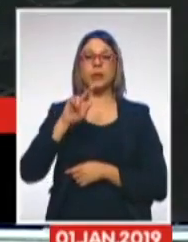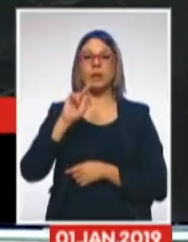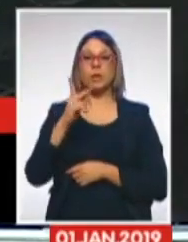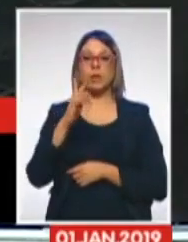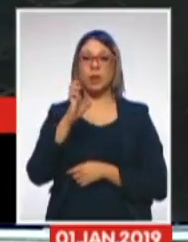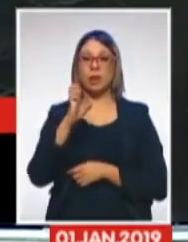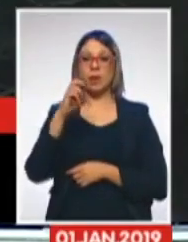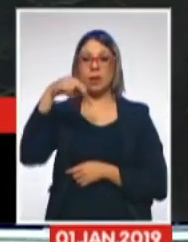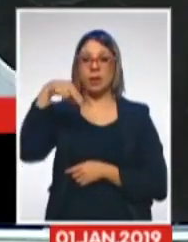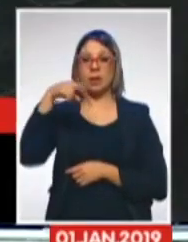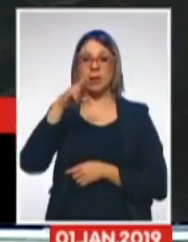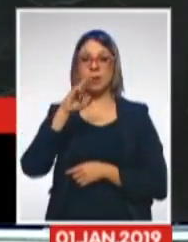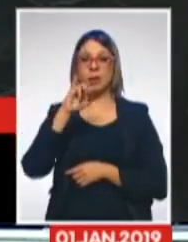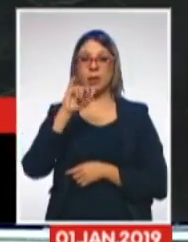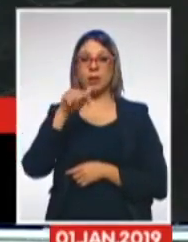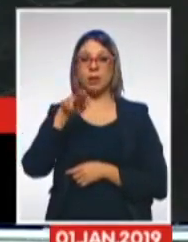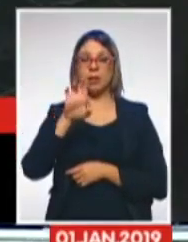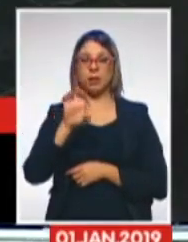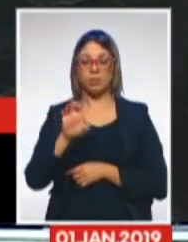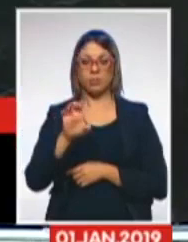Martins Nolasco Sobrinho,